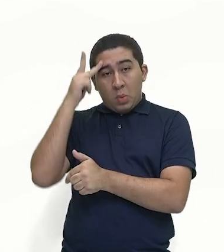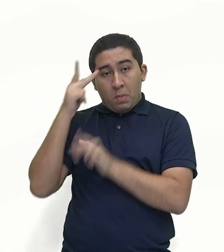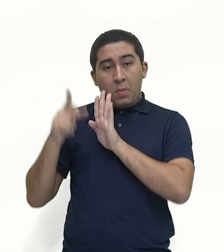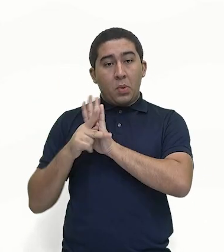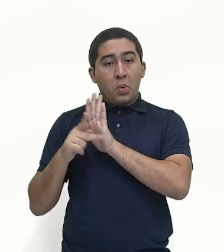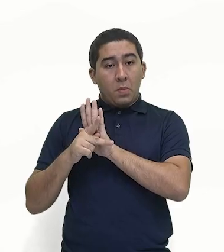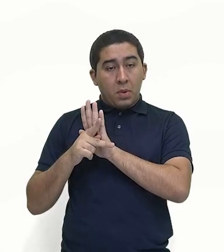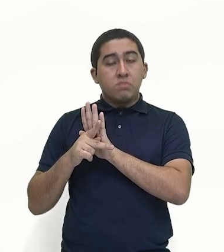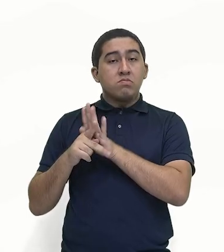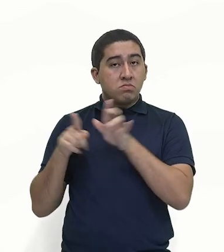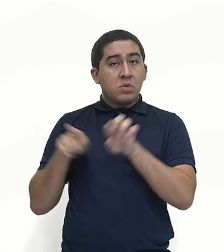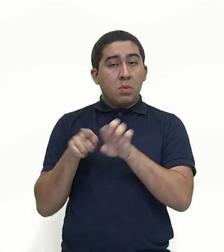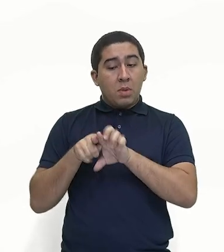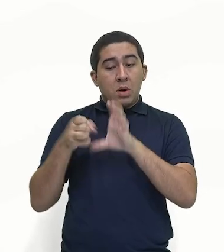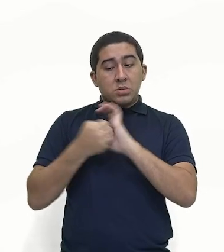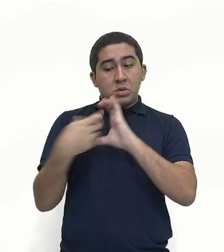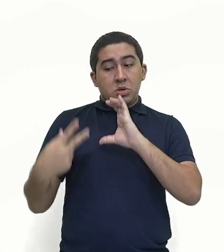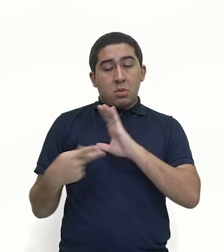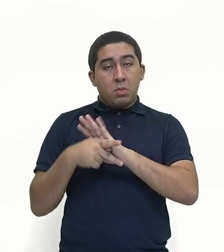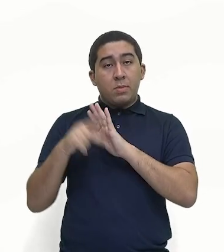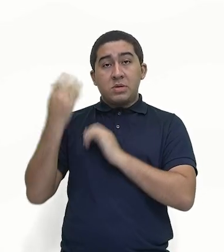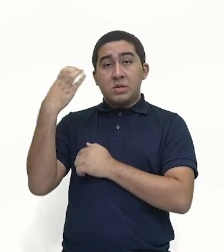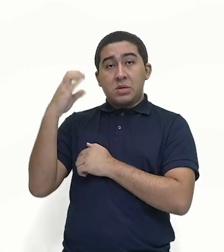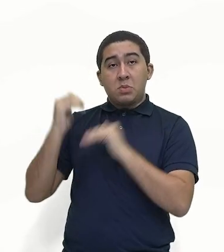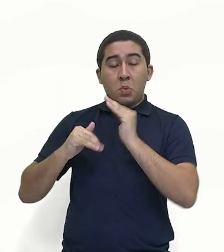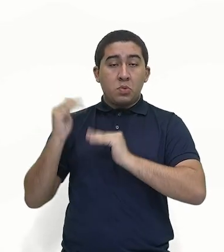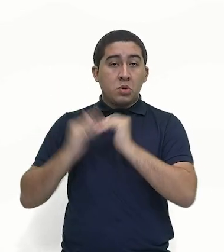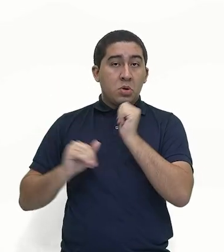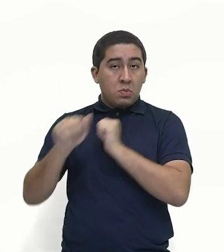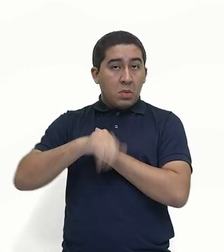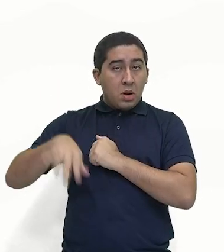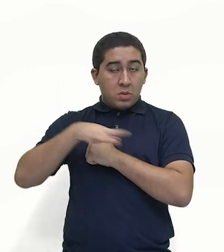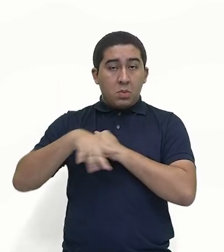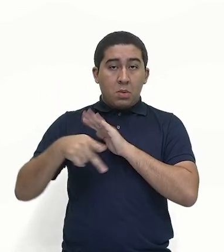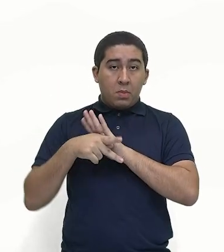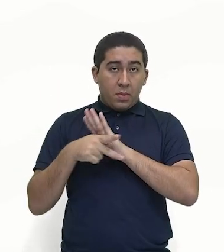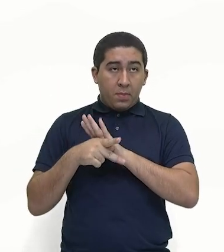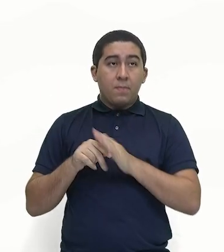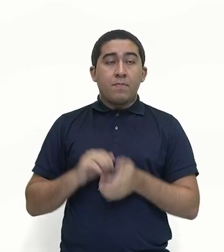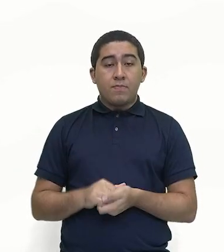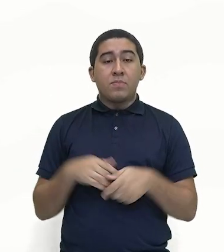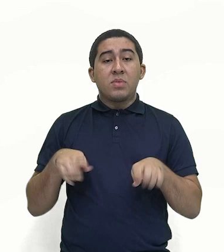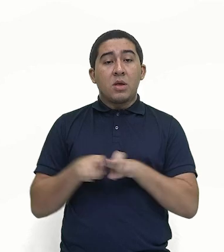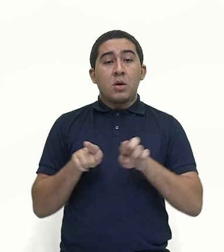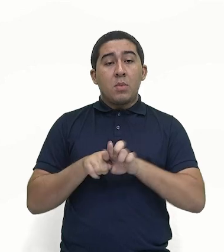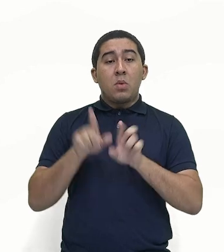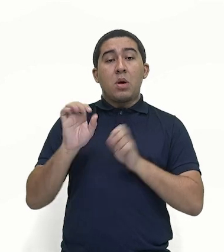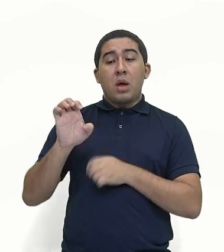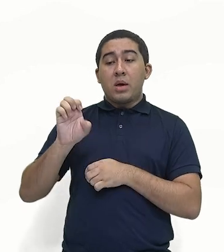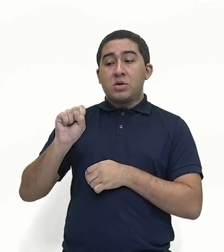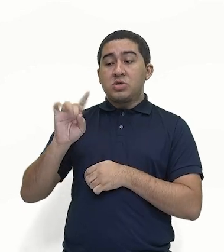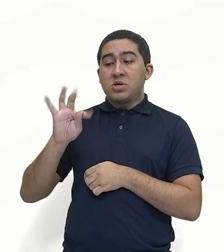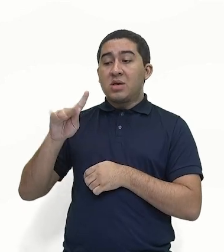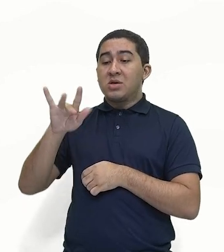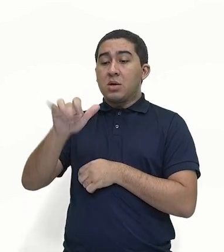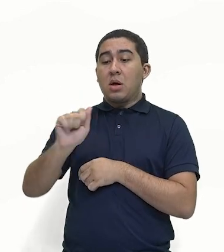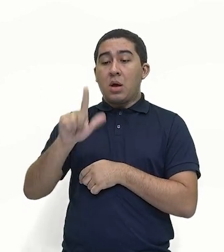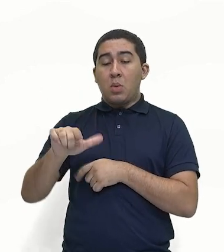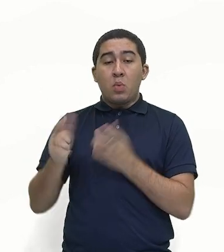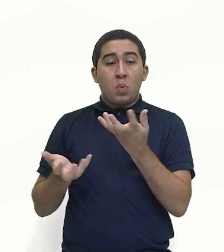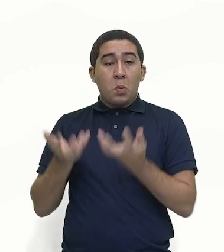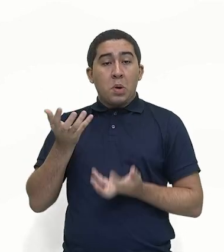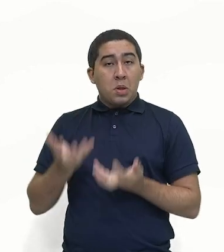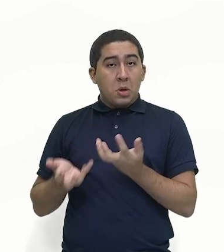humano, né, enquanto cientista ou no campo da ciência, a questão estética, que está ligada com a questão da